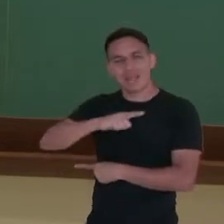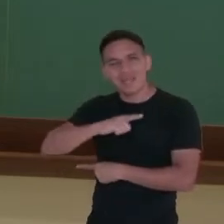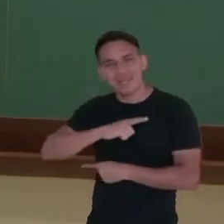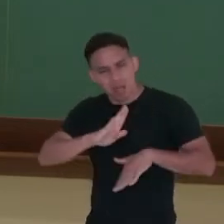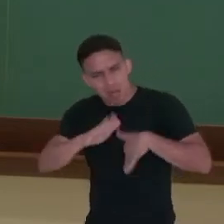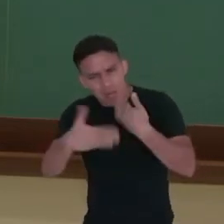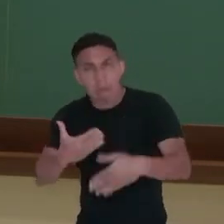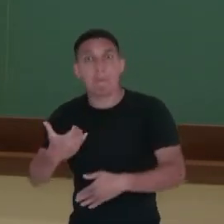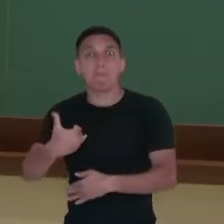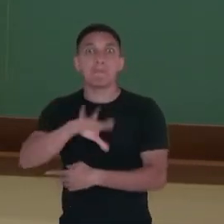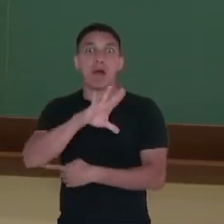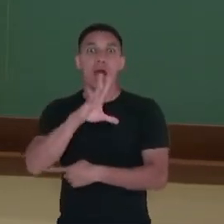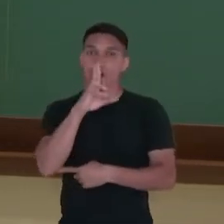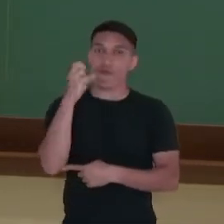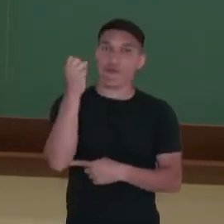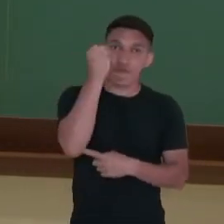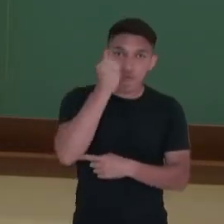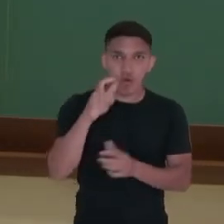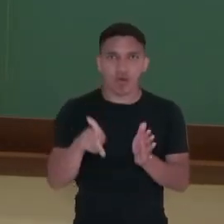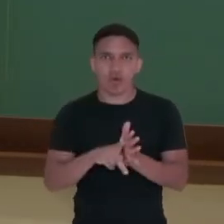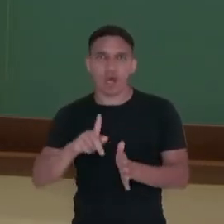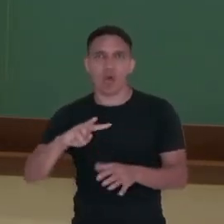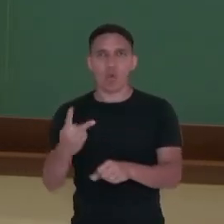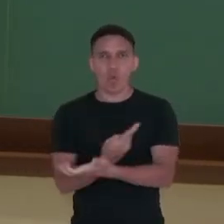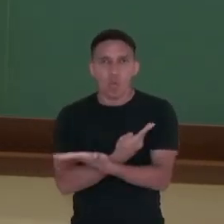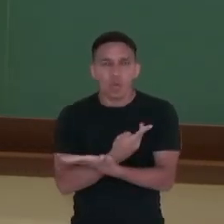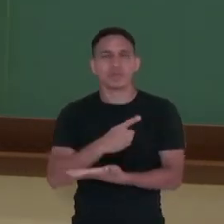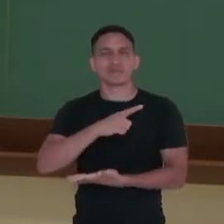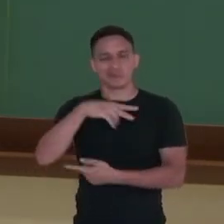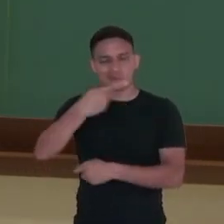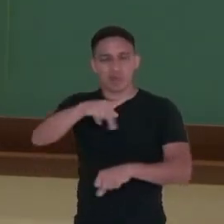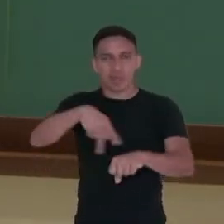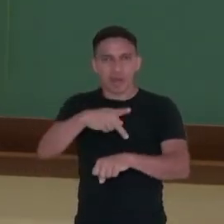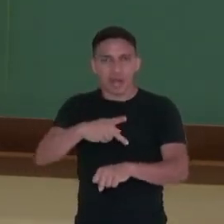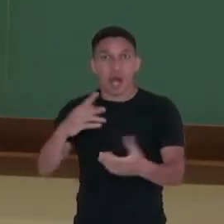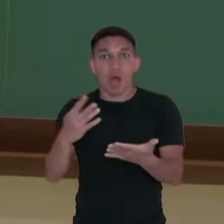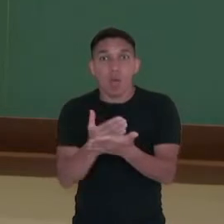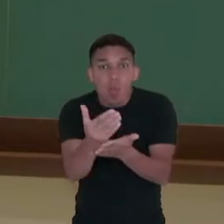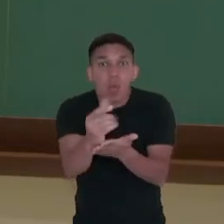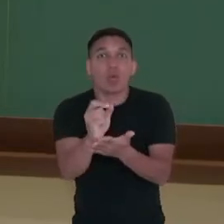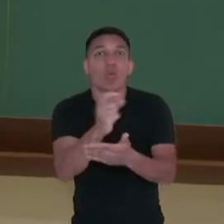industrialização acelerada do nosso país, ele se deu a partir dos anos